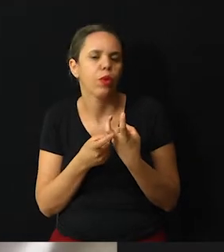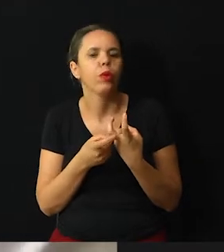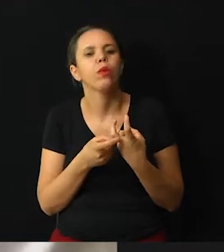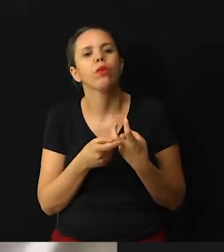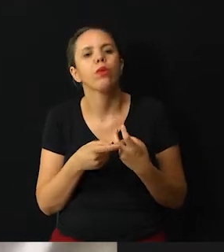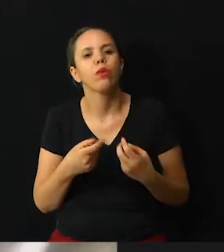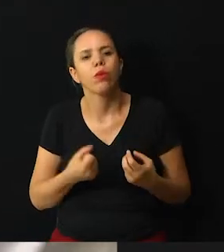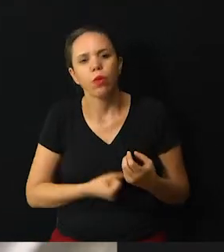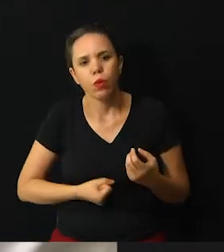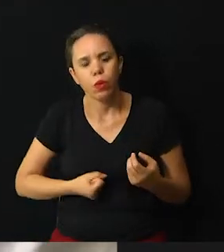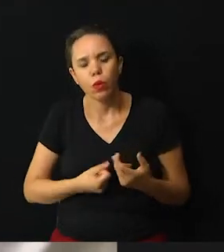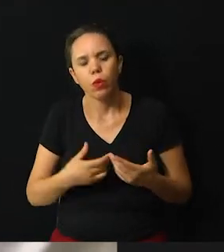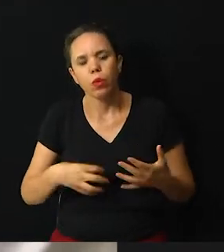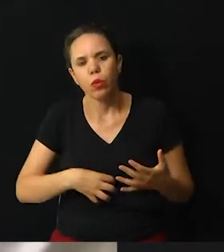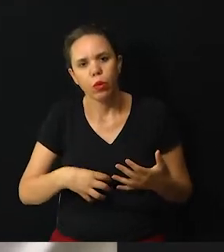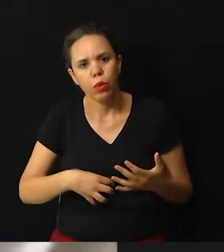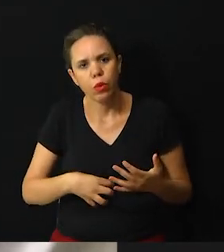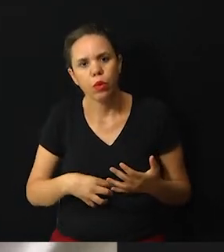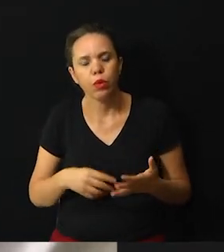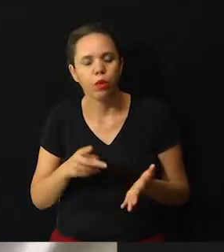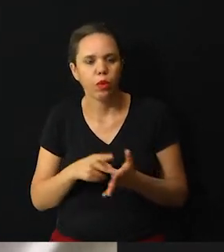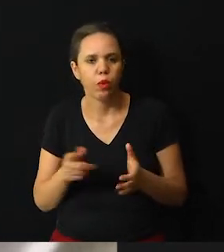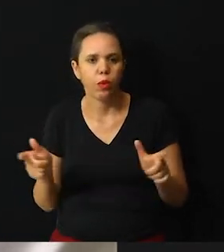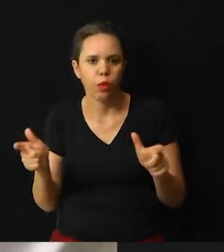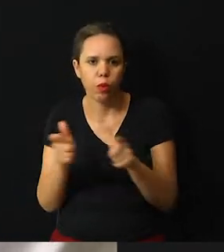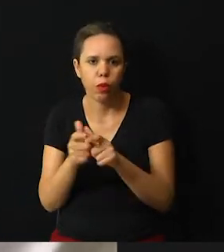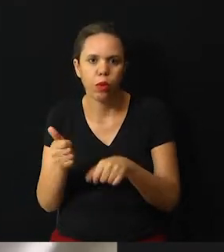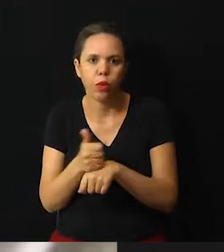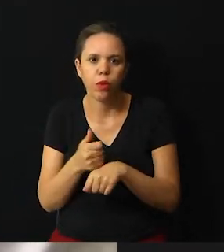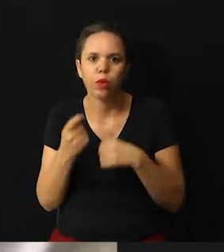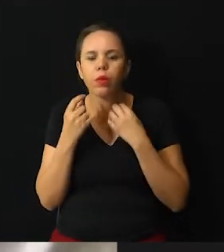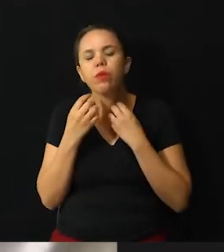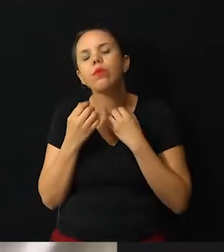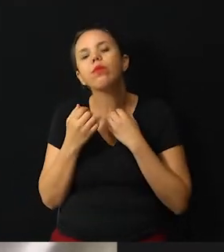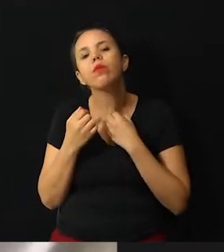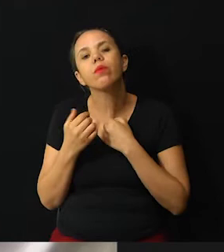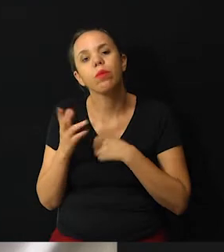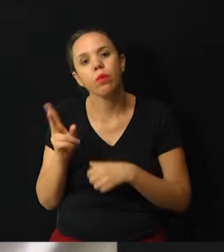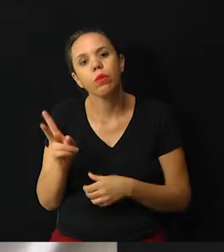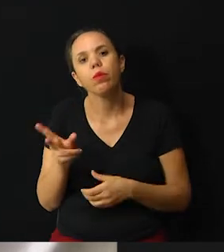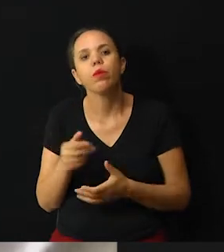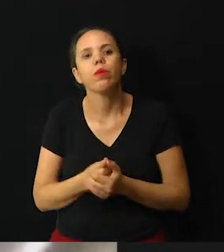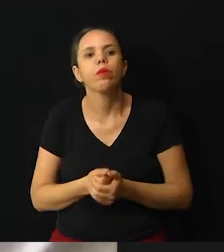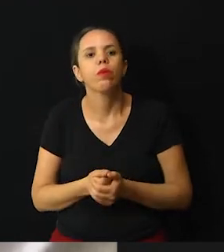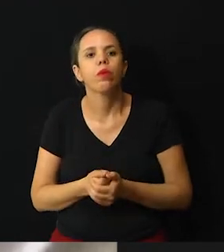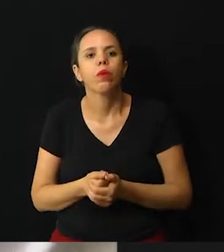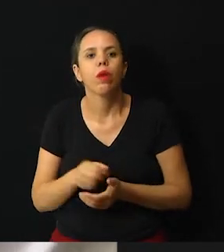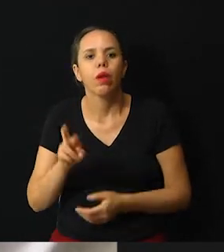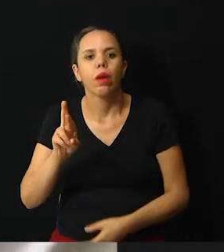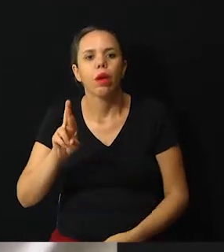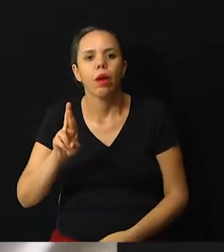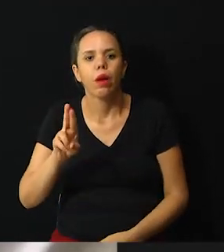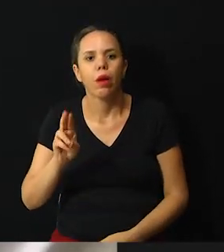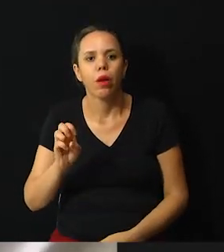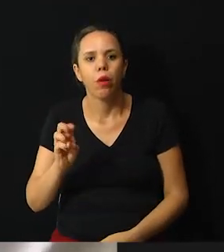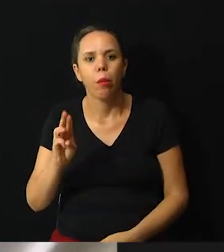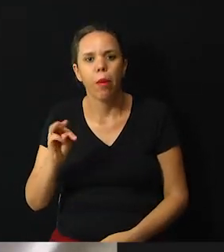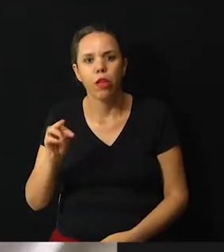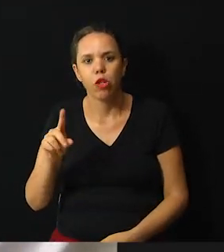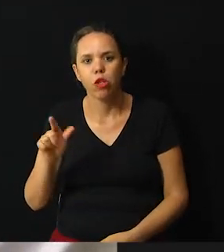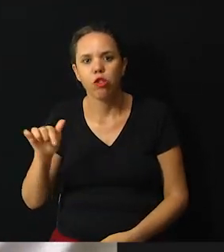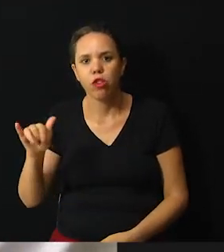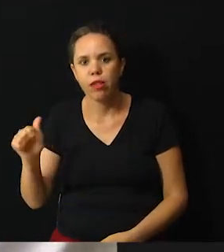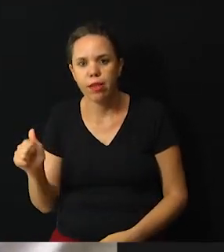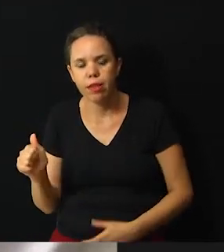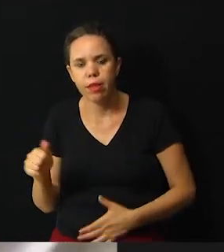pediatria, gastro, tem bastante. Nossa sociedade tem uma quantidade menor de especialistas. Mas sempre o encaminhamento para o reumatologista para o tratamento é importante.